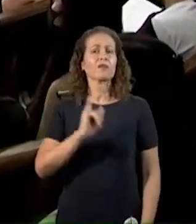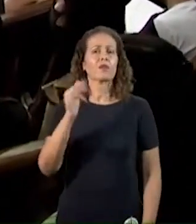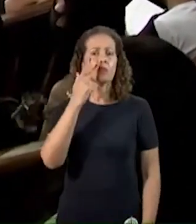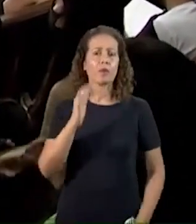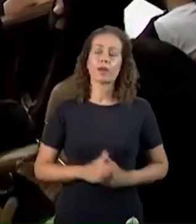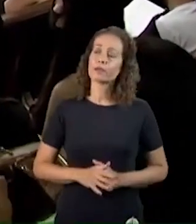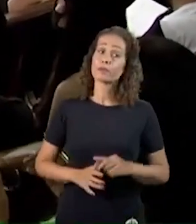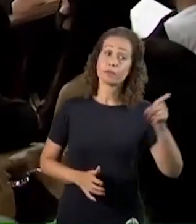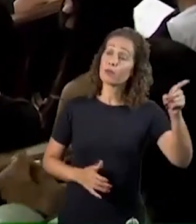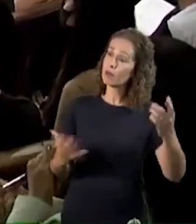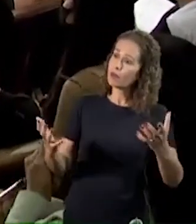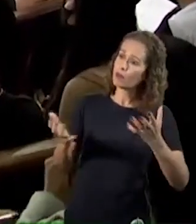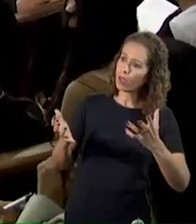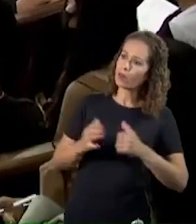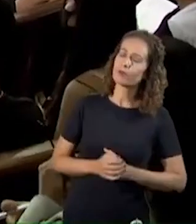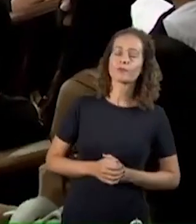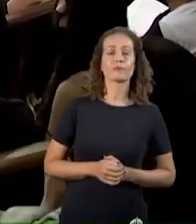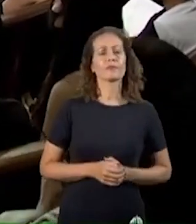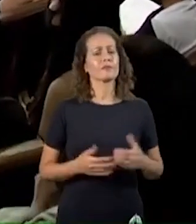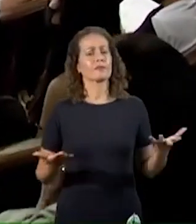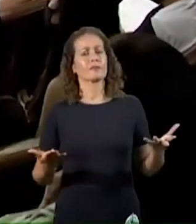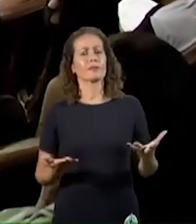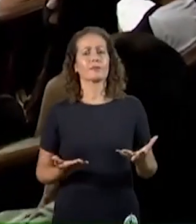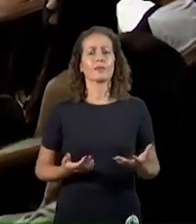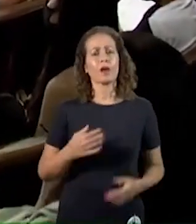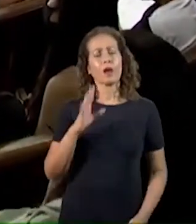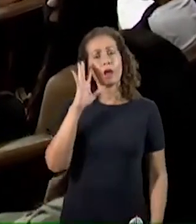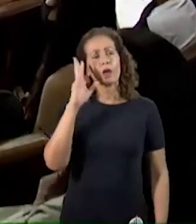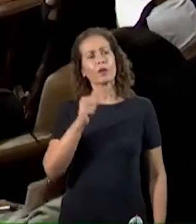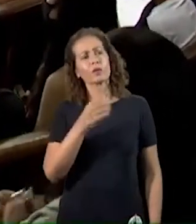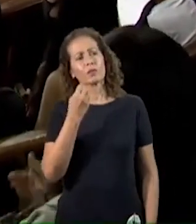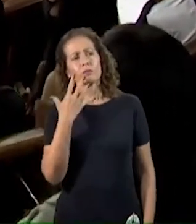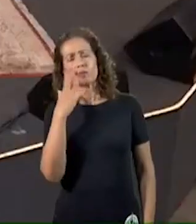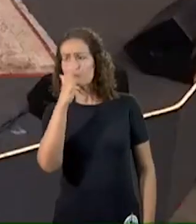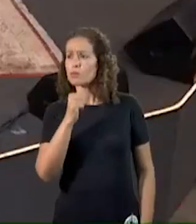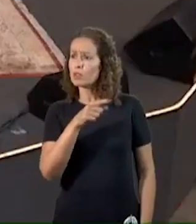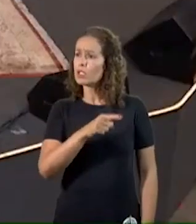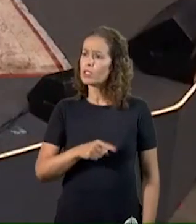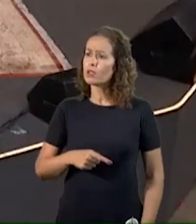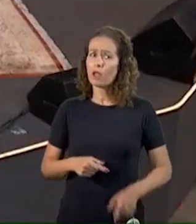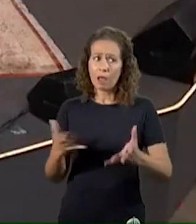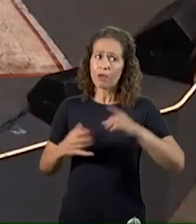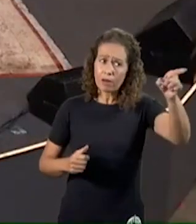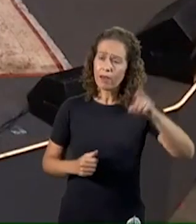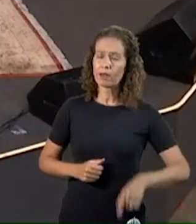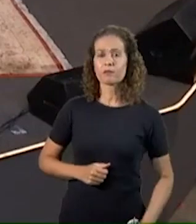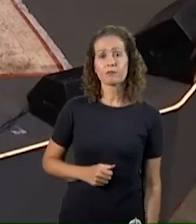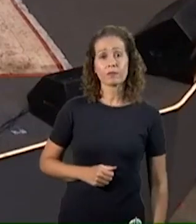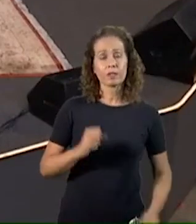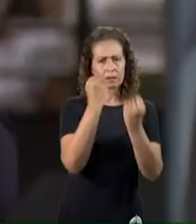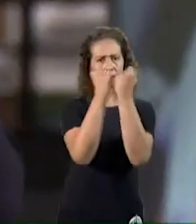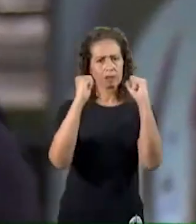das cavernas. Tipo, nossa, achei bonita, vem cá, opa, ela para mim. Ele tinha o Espírito Santo?